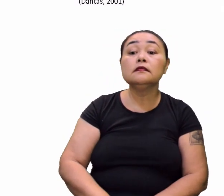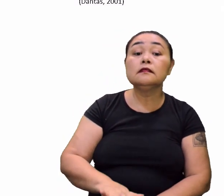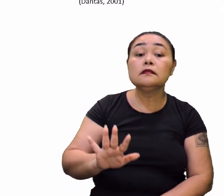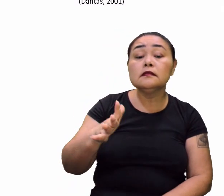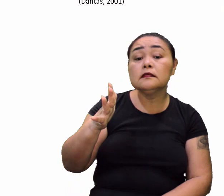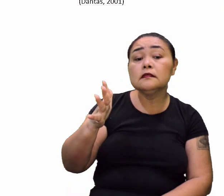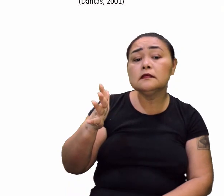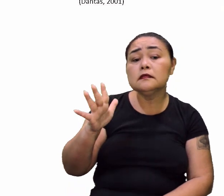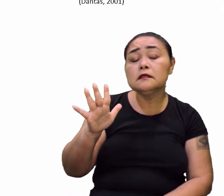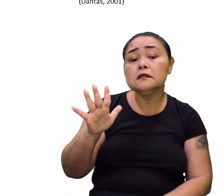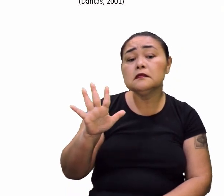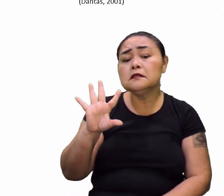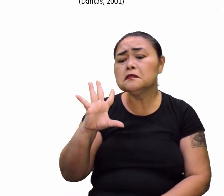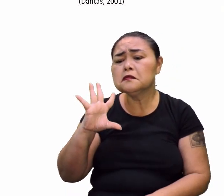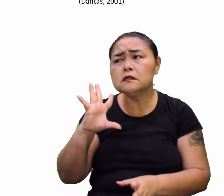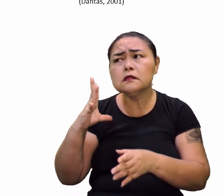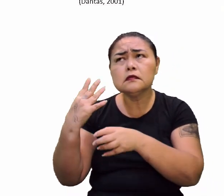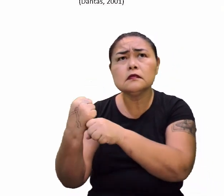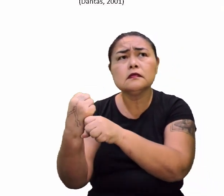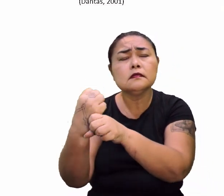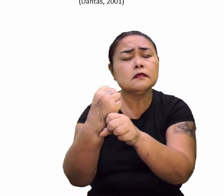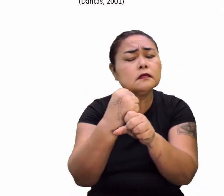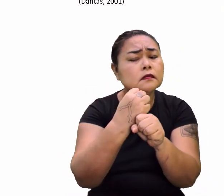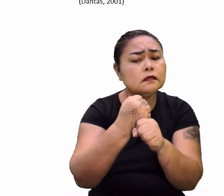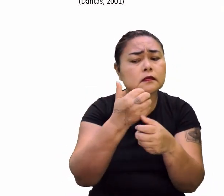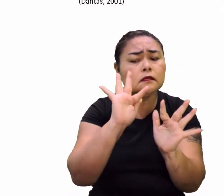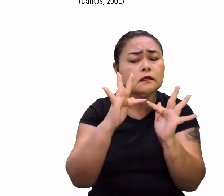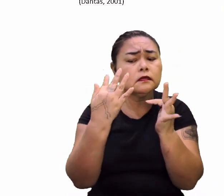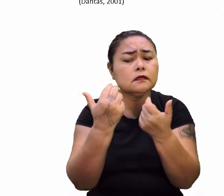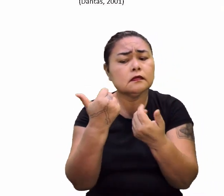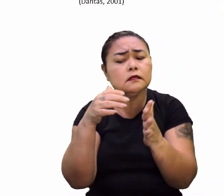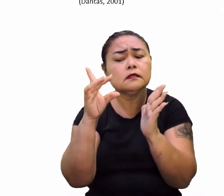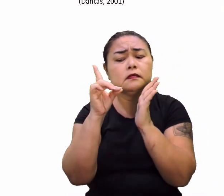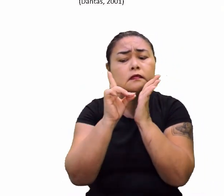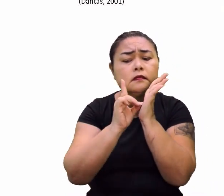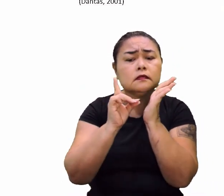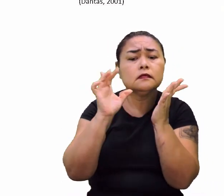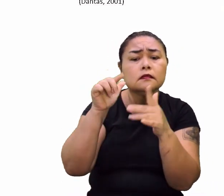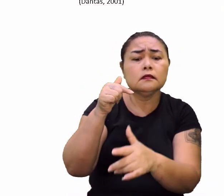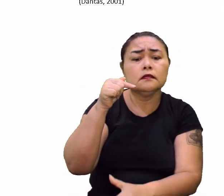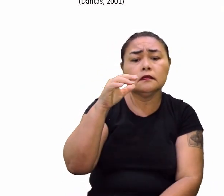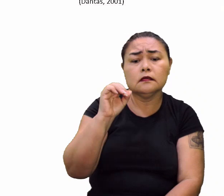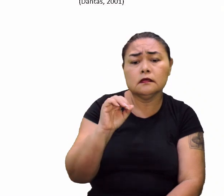No total de famílias assentadas pelo INCRA na década de 70 foram